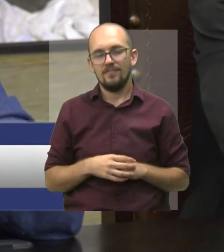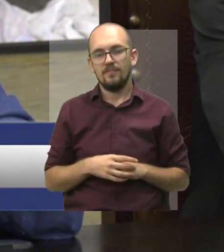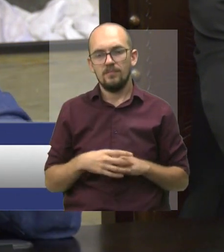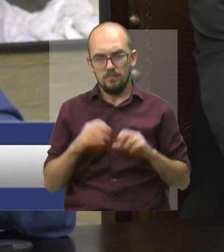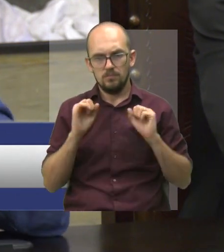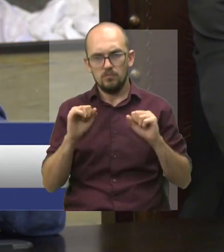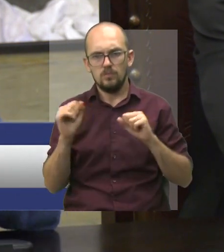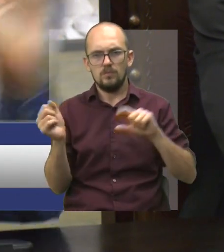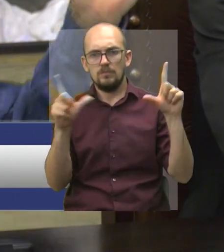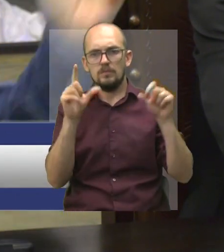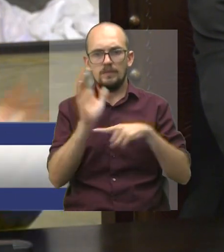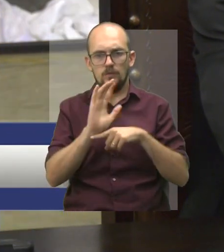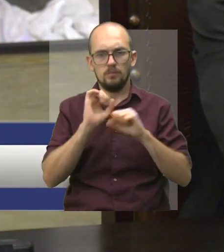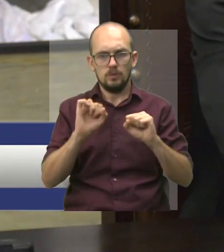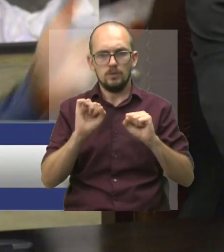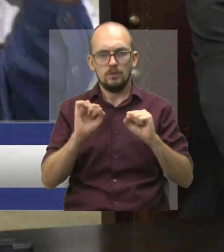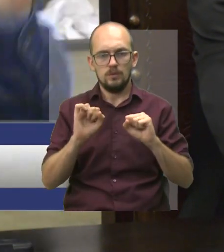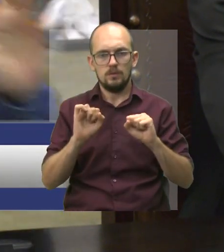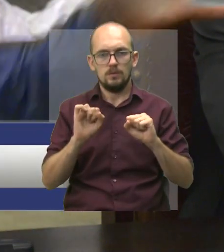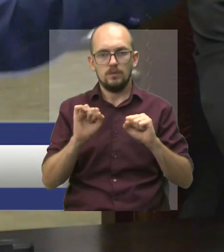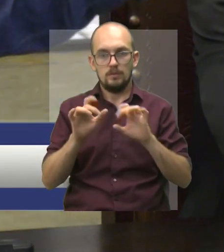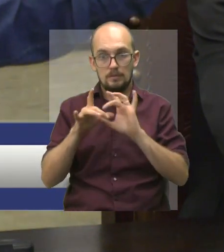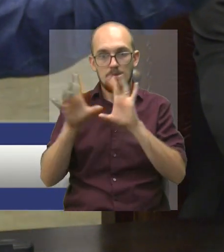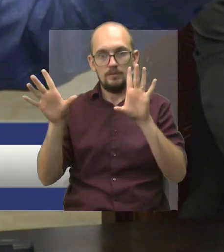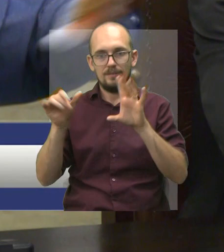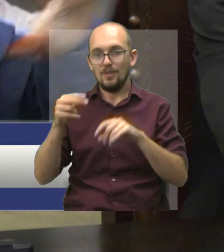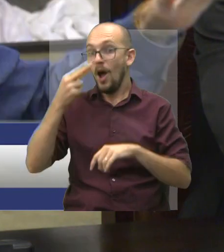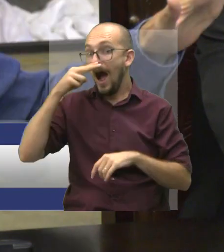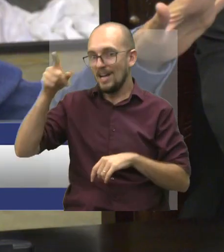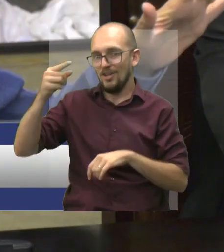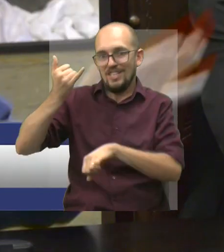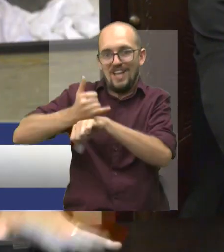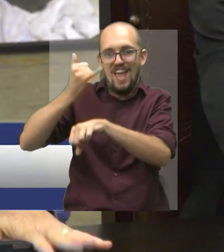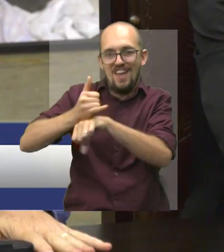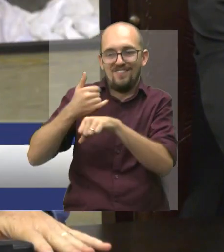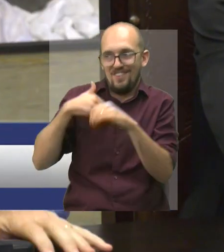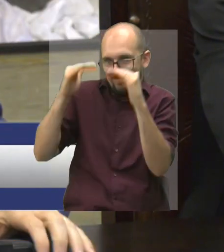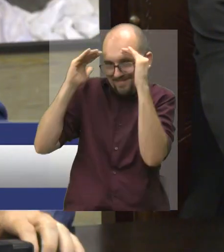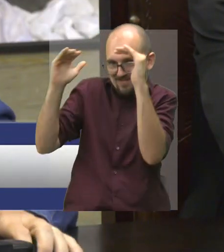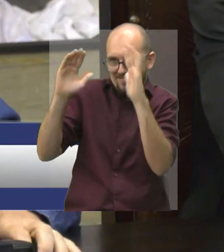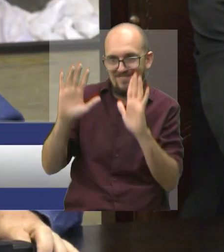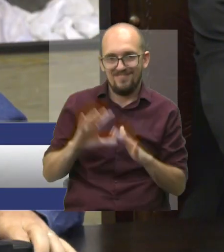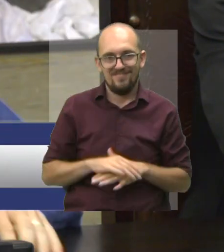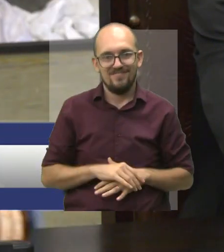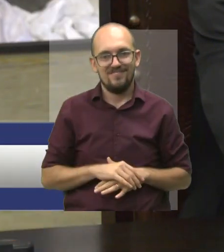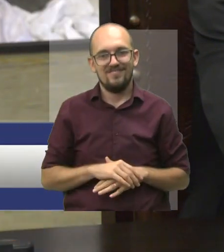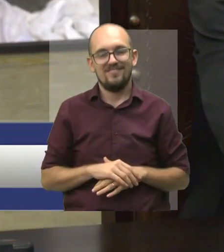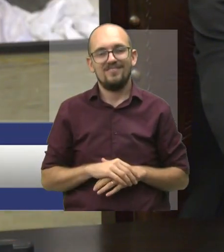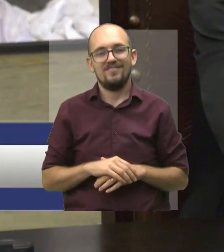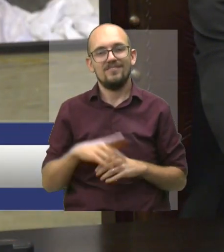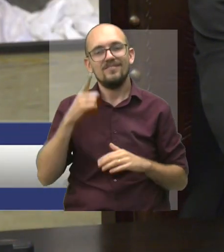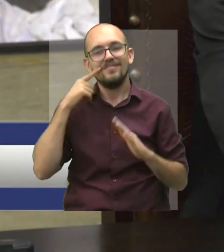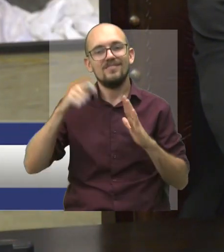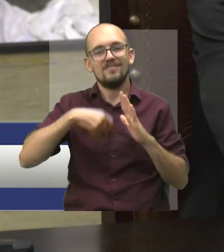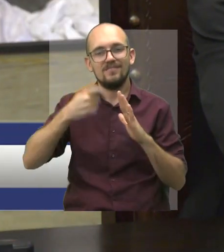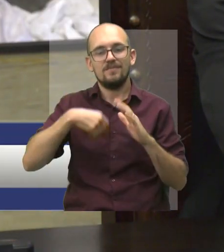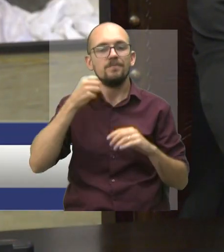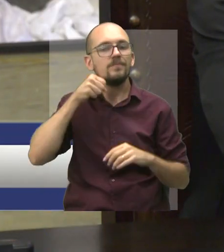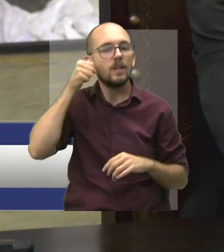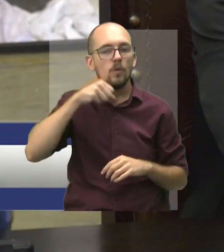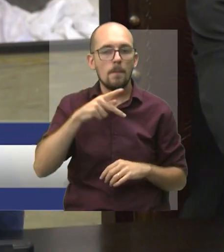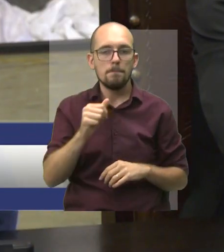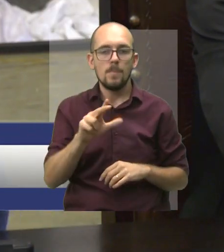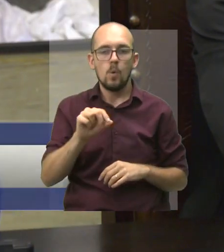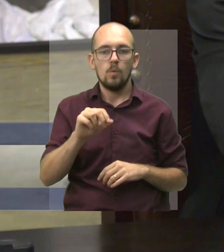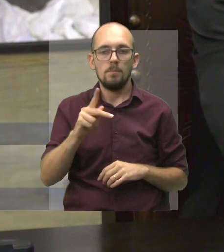Podemos, então, chamar o vídeo? Olha lá, o Ângelo deu autorização. Ele manda aqui, né? Eu só obedeço. Então, vamos lá, o vídeo do senador Paulo Paim,